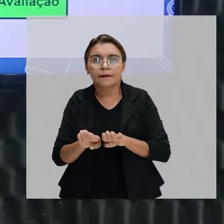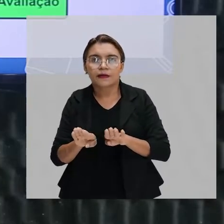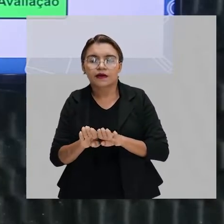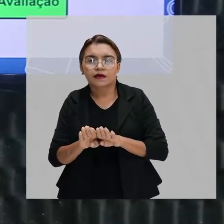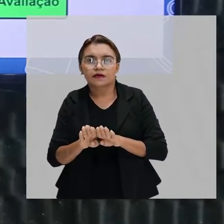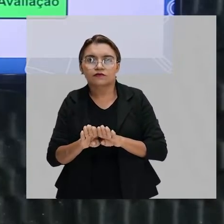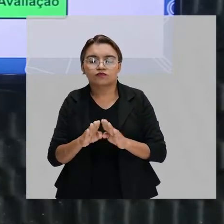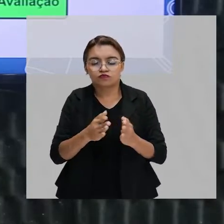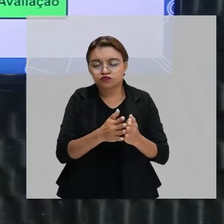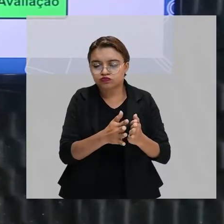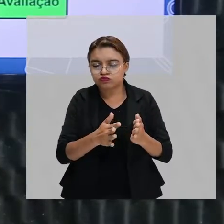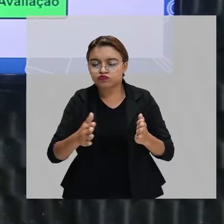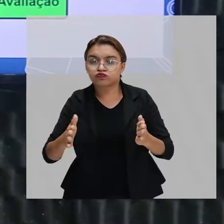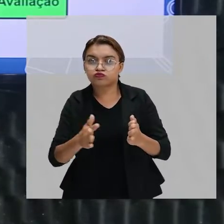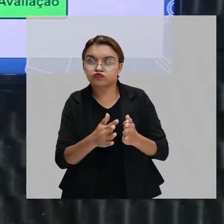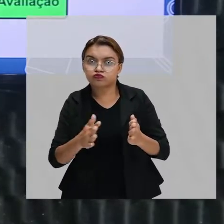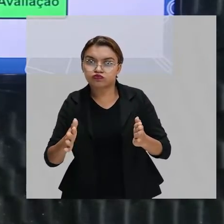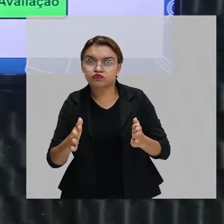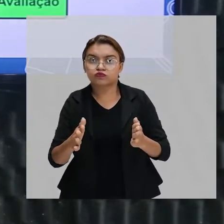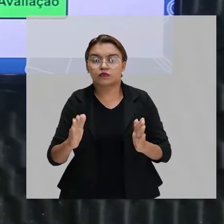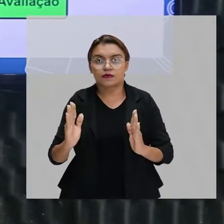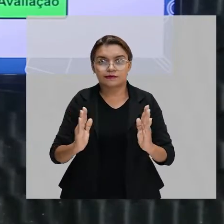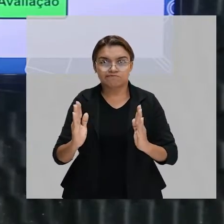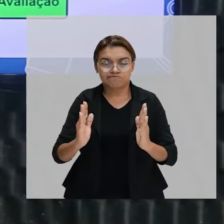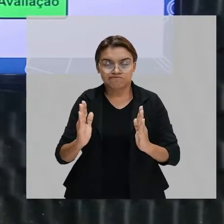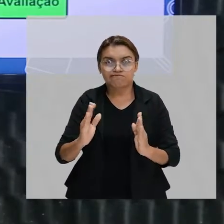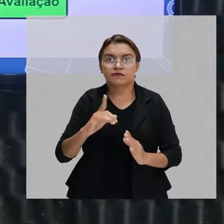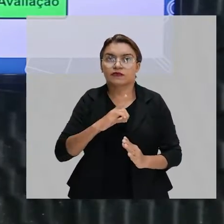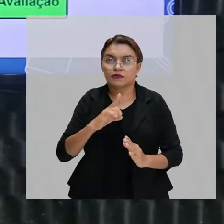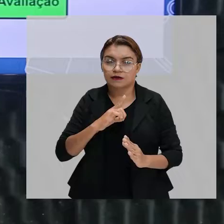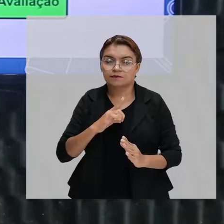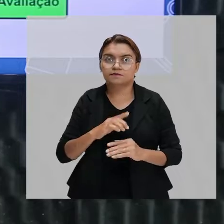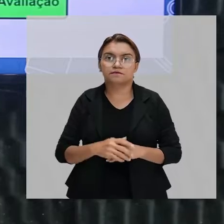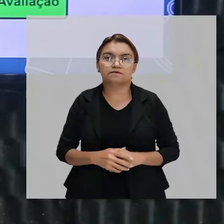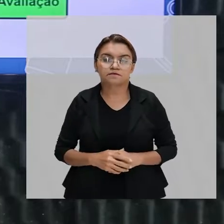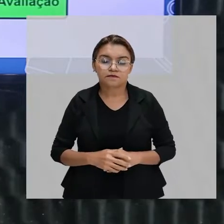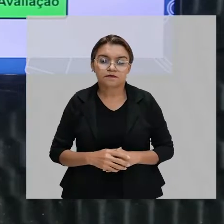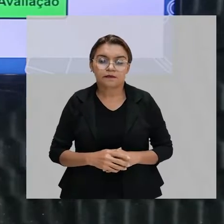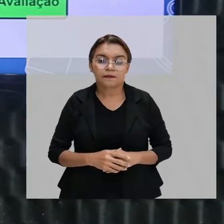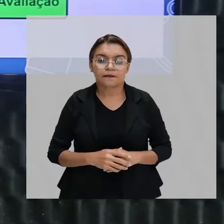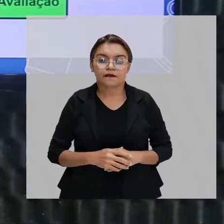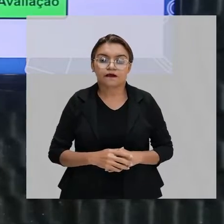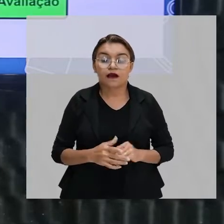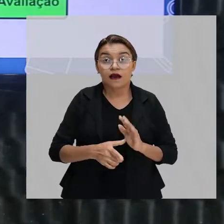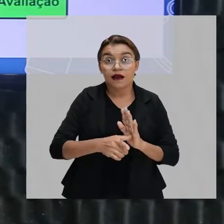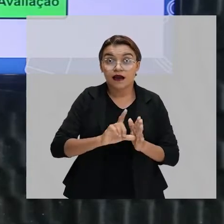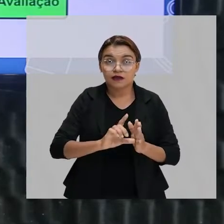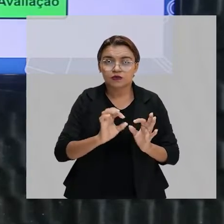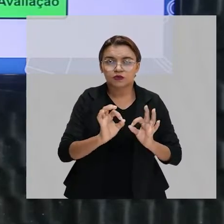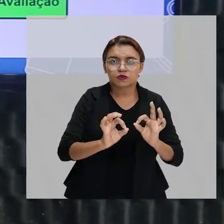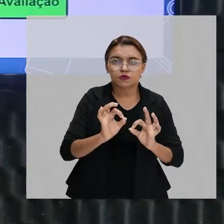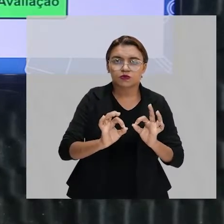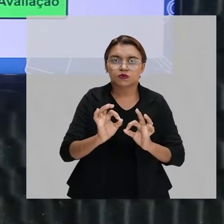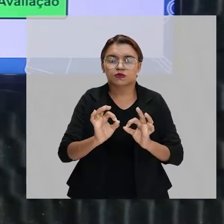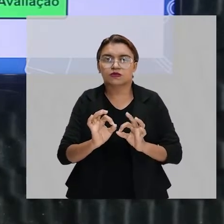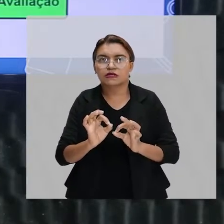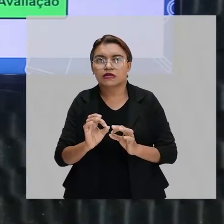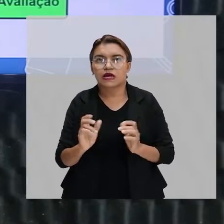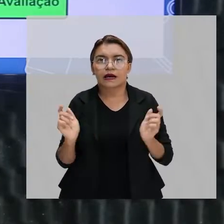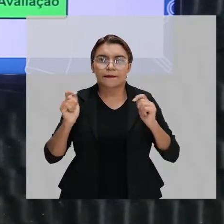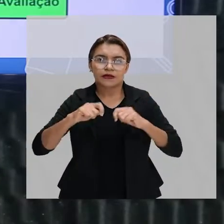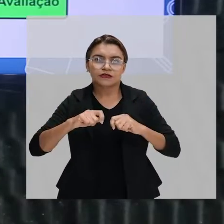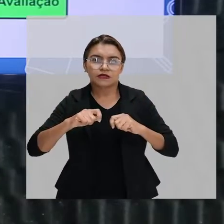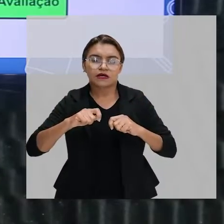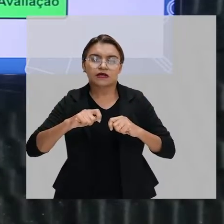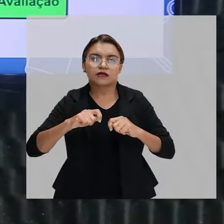cada período e tem as suas especificações o preparatório trabalha as capacidades globais